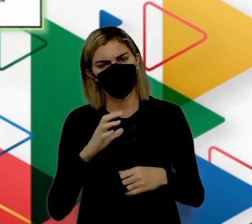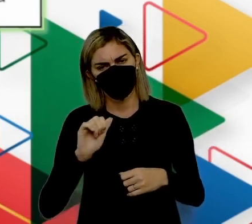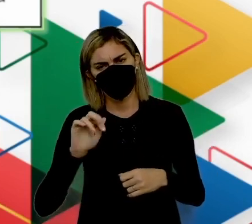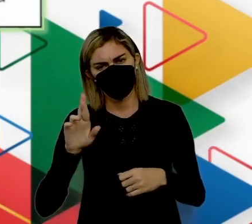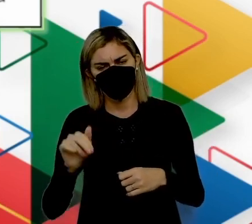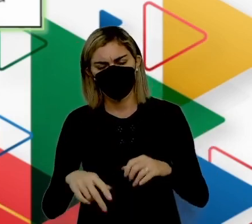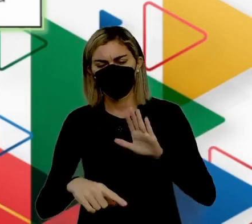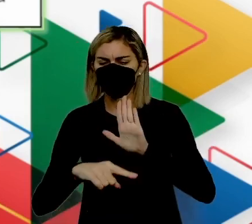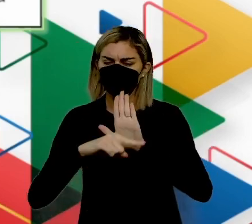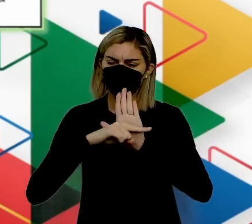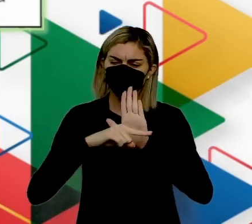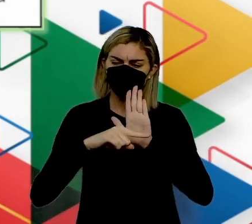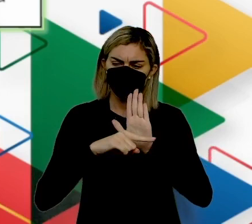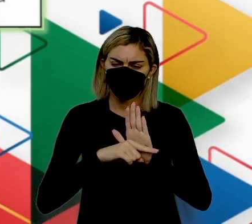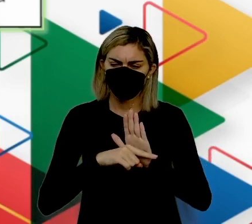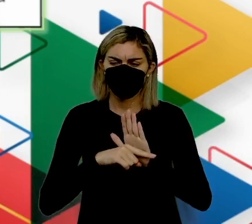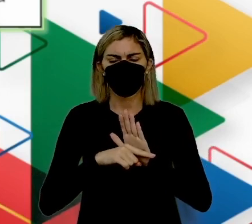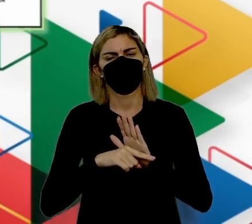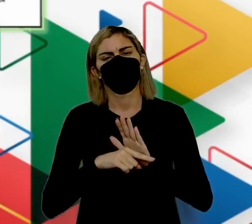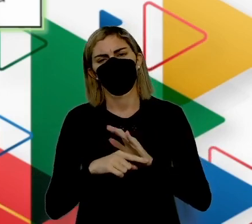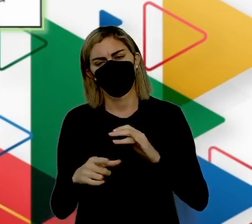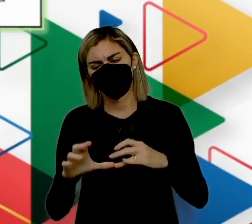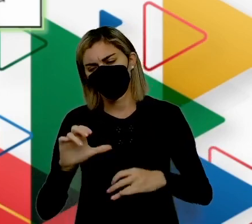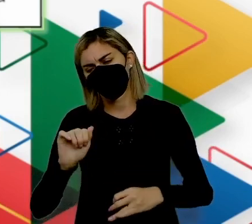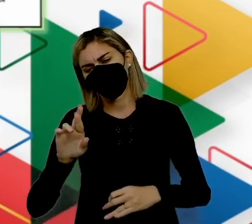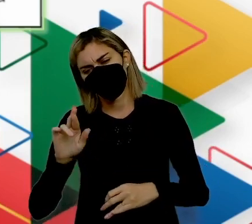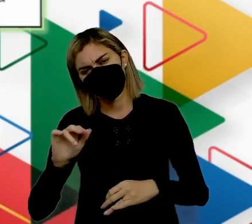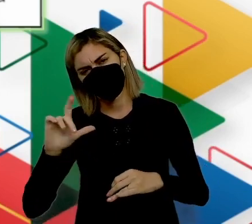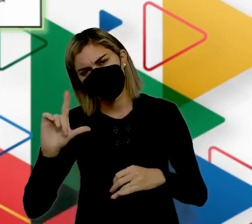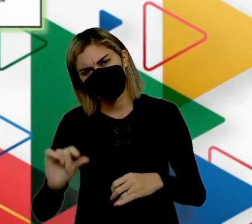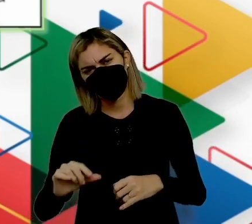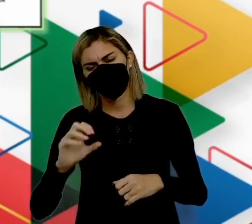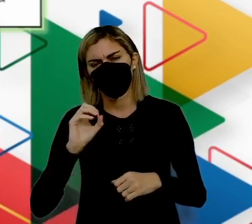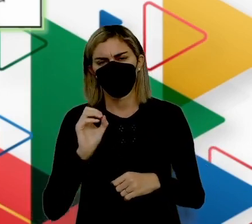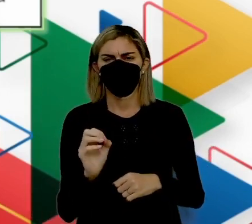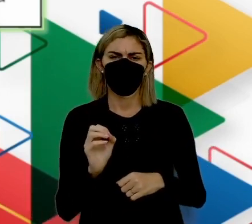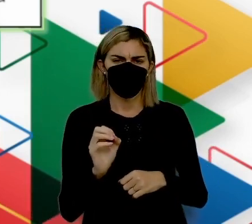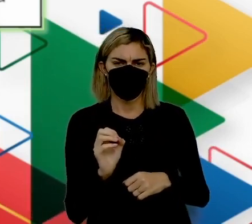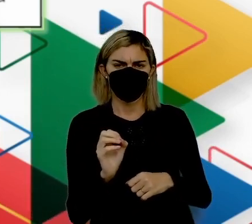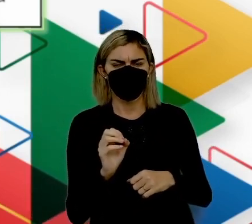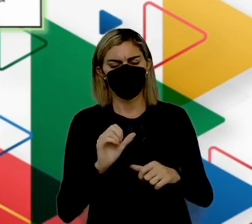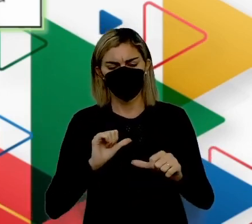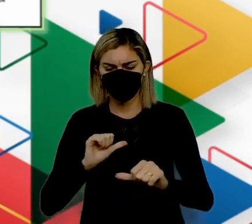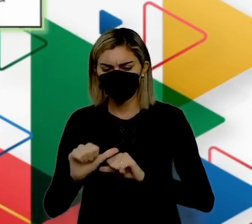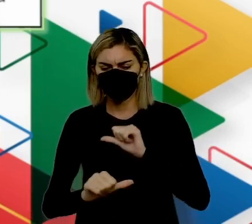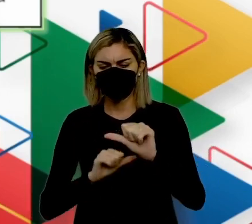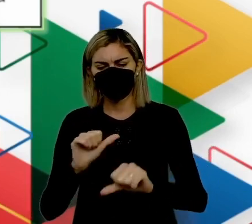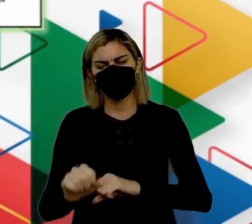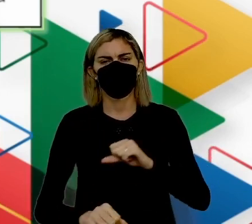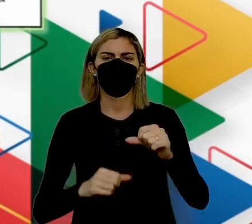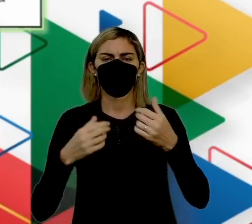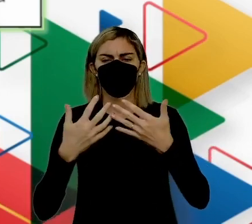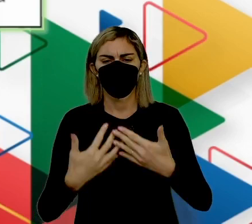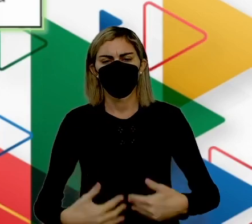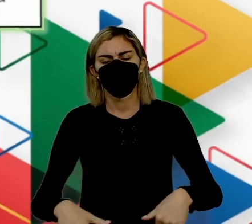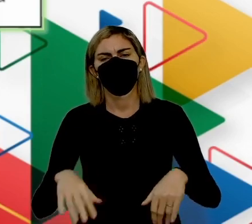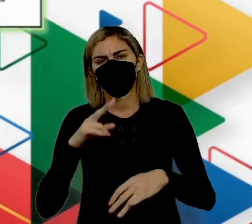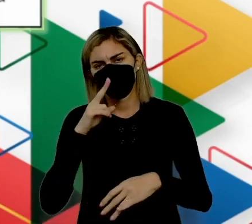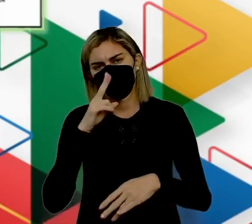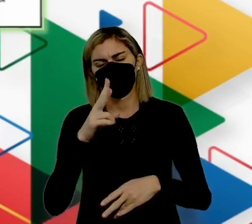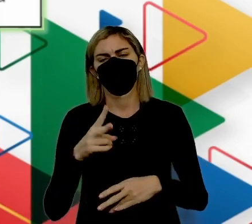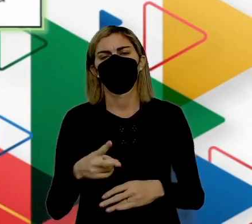é negativa. É uma carga menor do que zero. Muda a natureza da